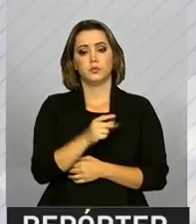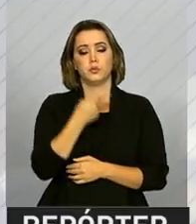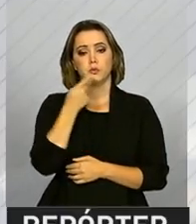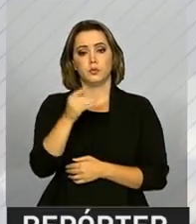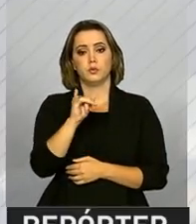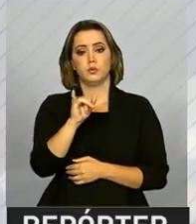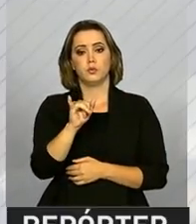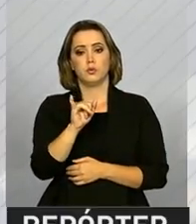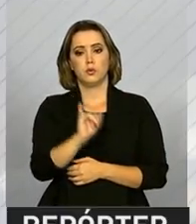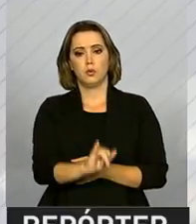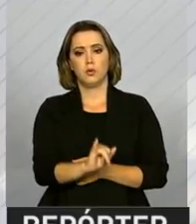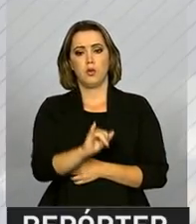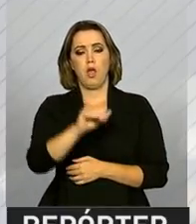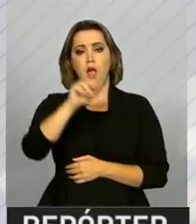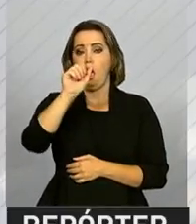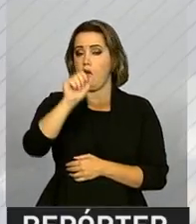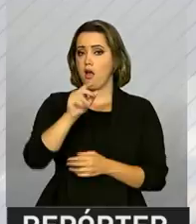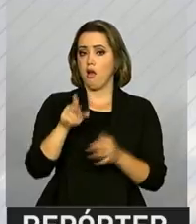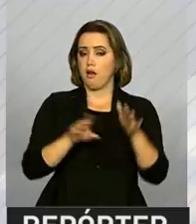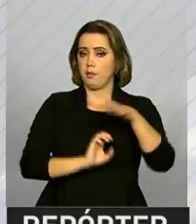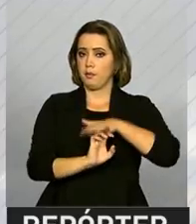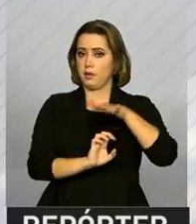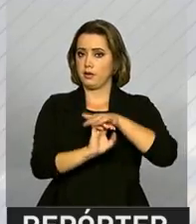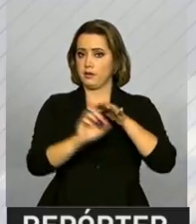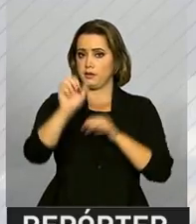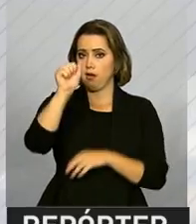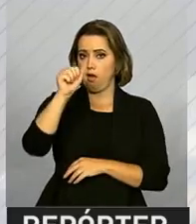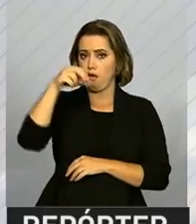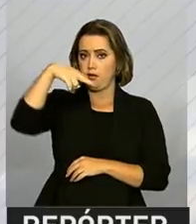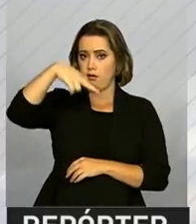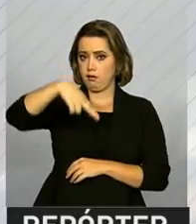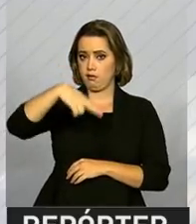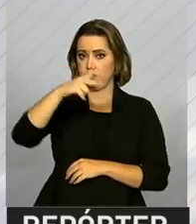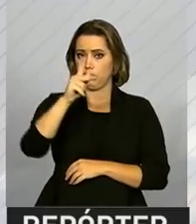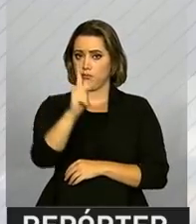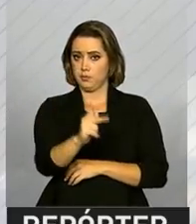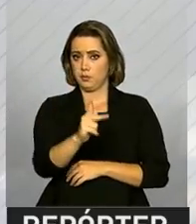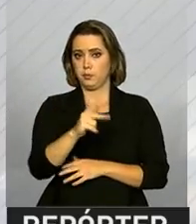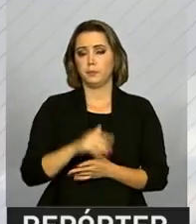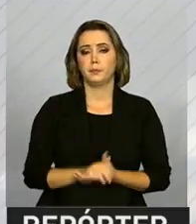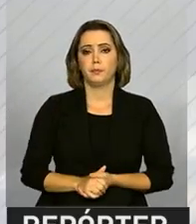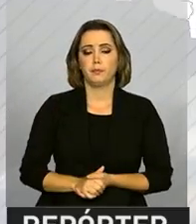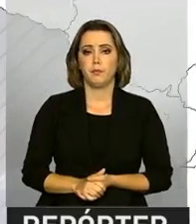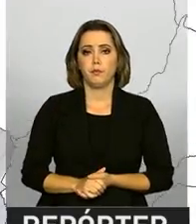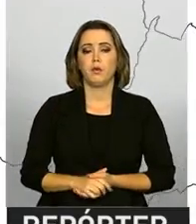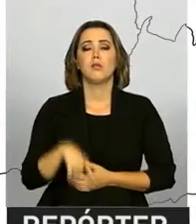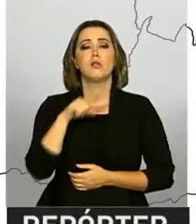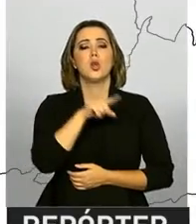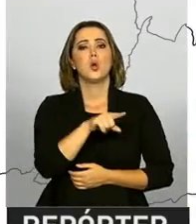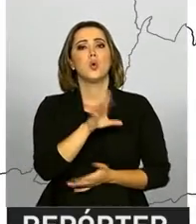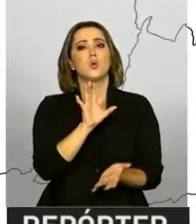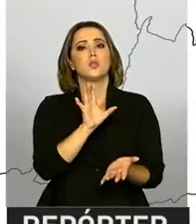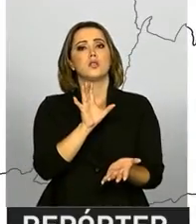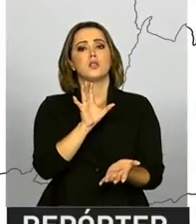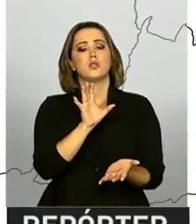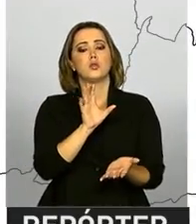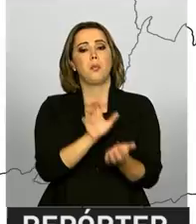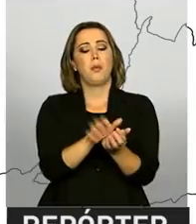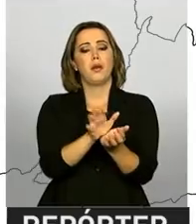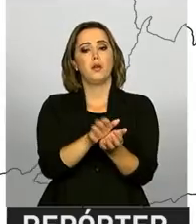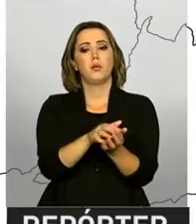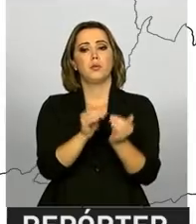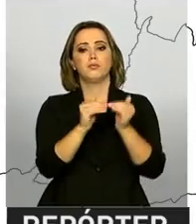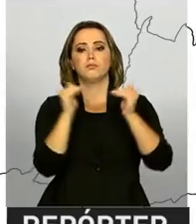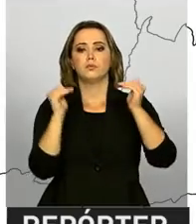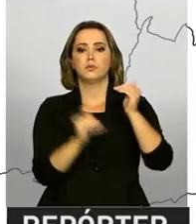a Agência Nacional do Petróleo, Gás Natural e Biocombustíveis, a ANP. Pernambuco foi o estado com o menor preço